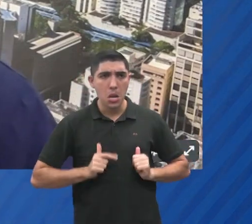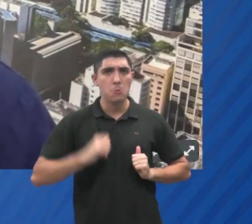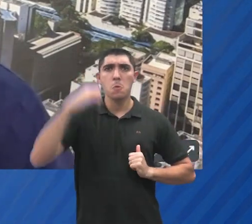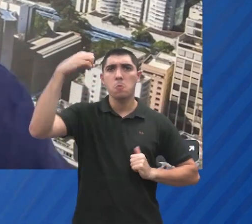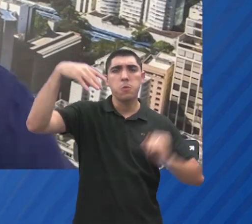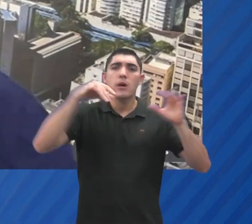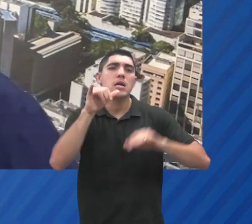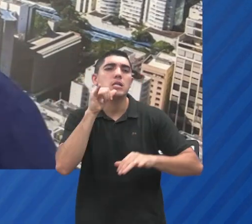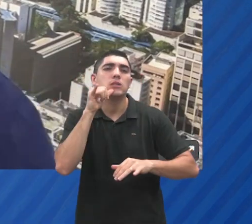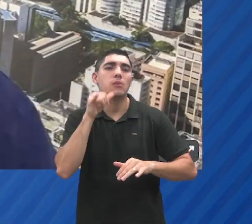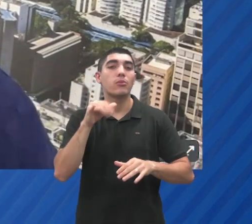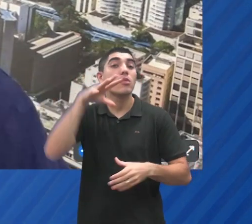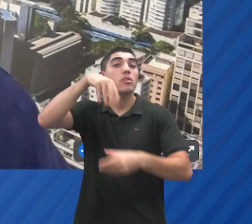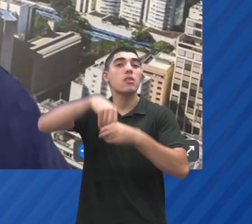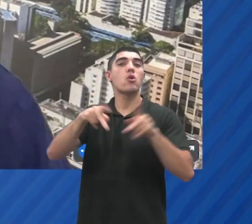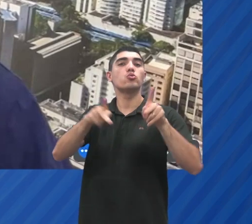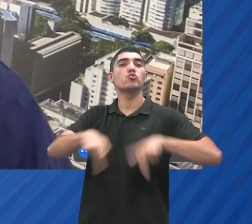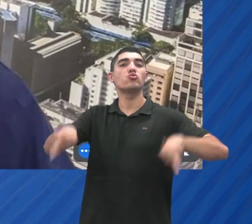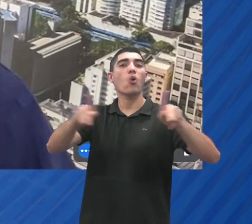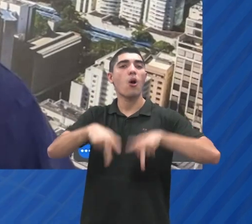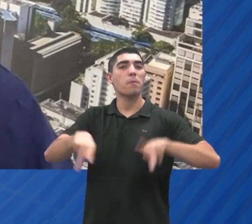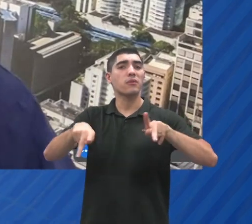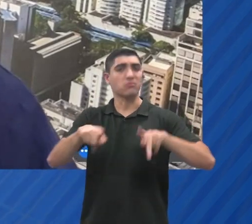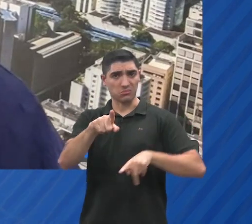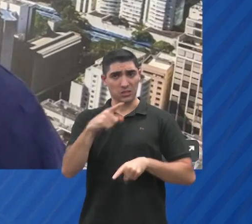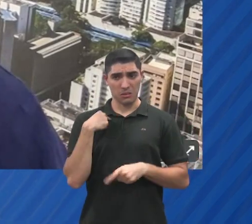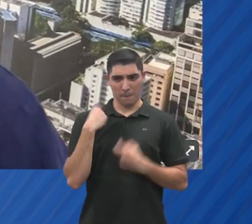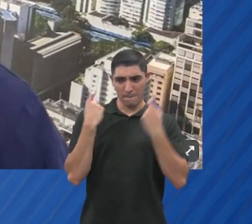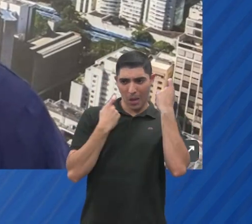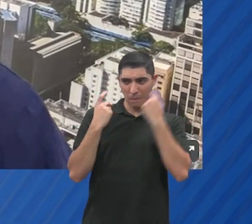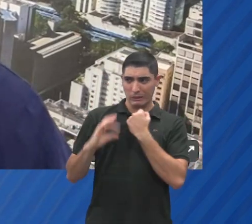de vigilância, dentro do shopping, por exemplo, você não tem a